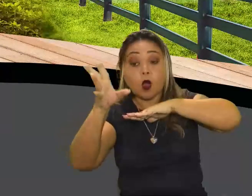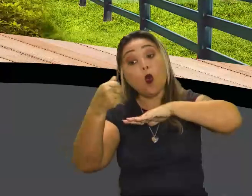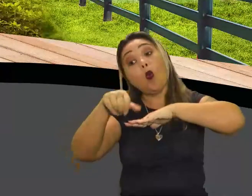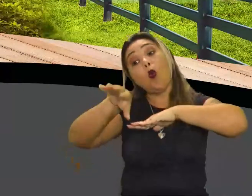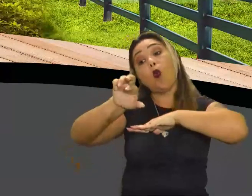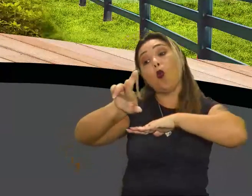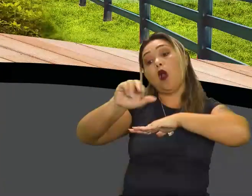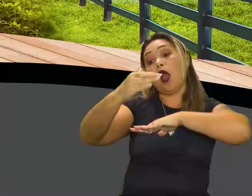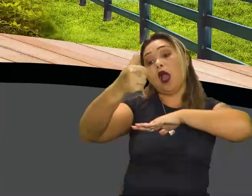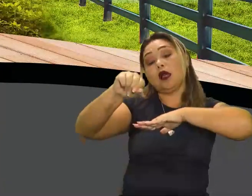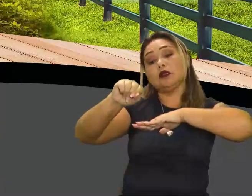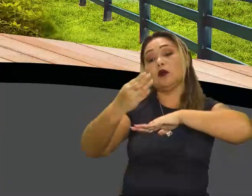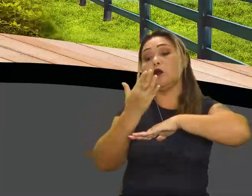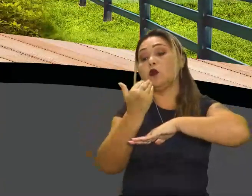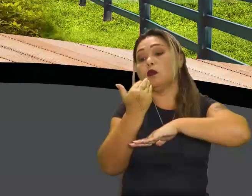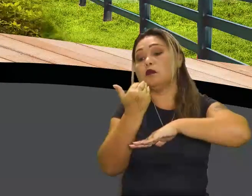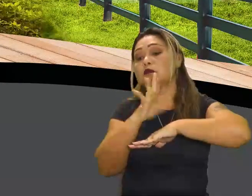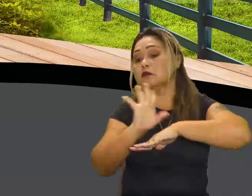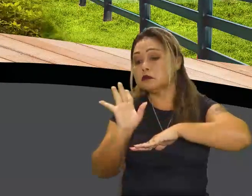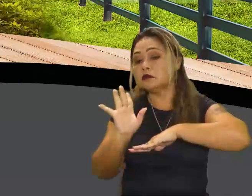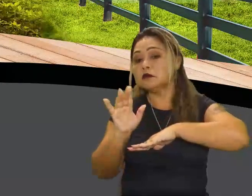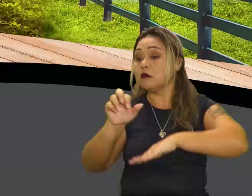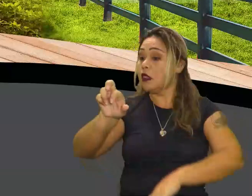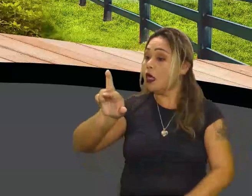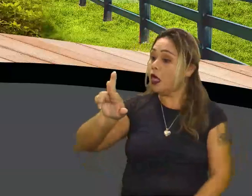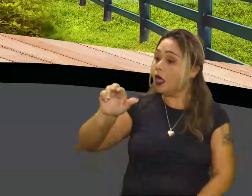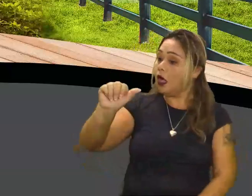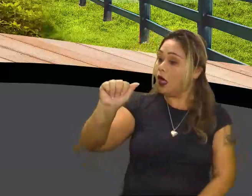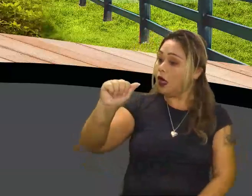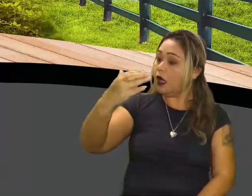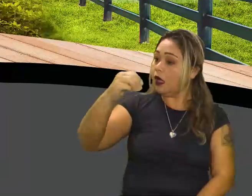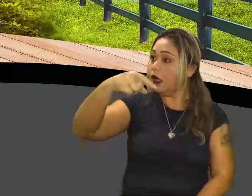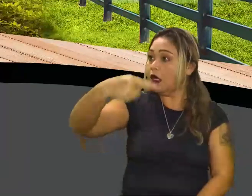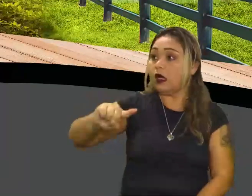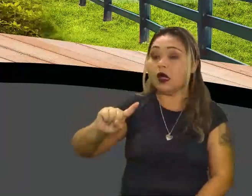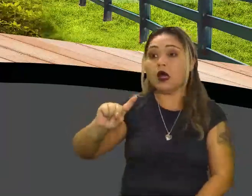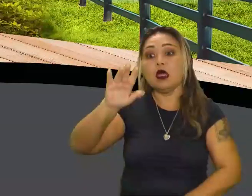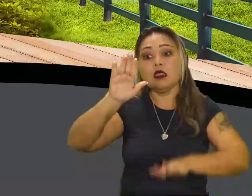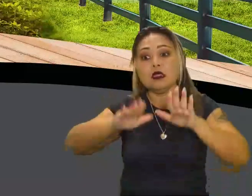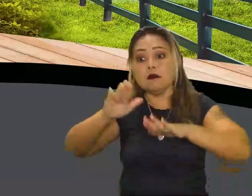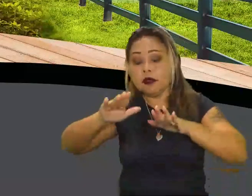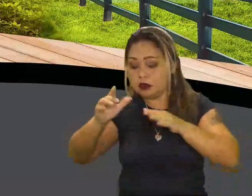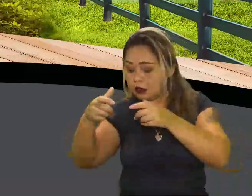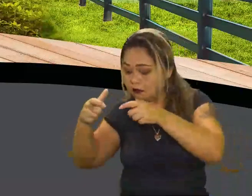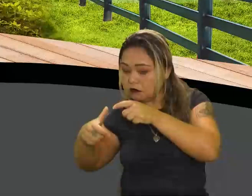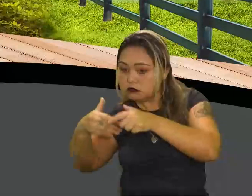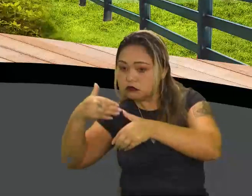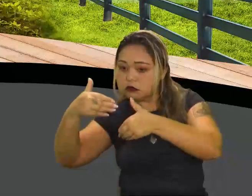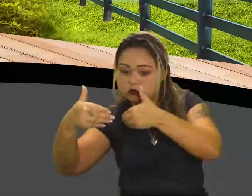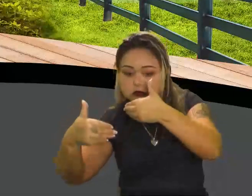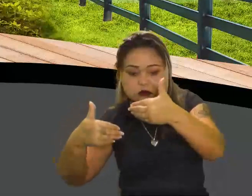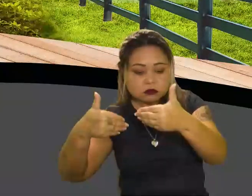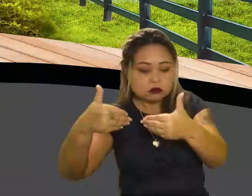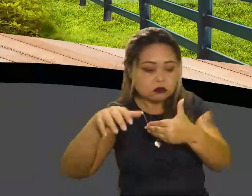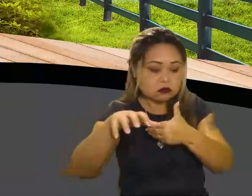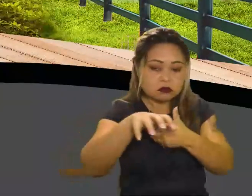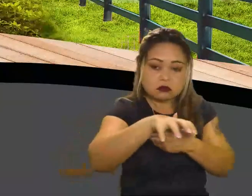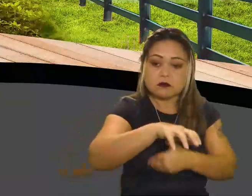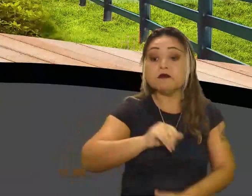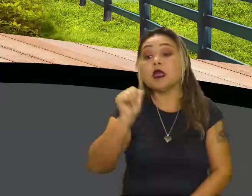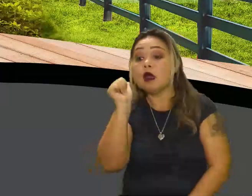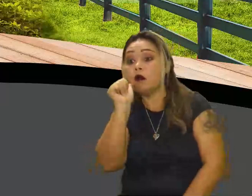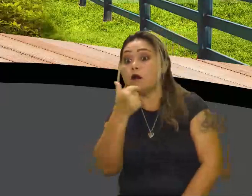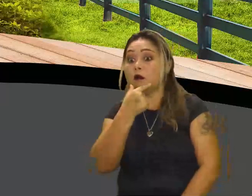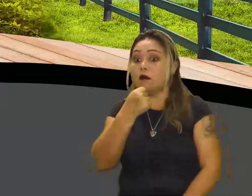ração. Só ração. E só que essa ração depende da fase de criação. Já são